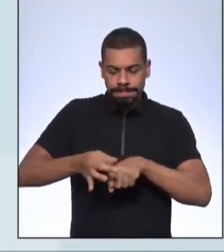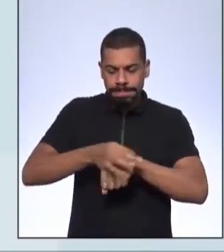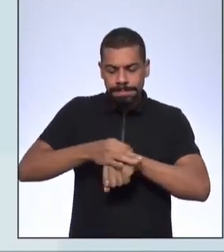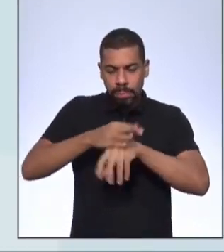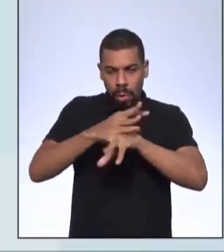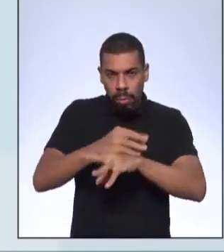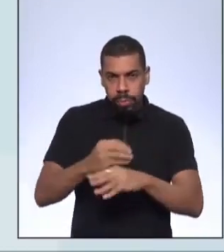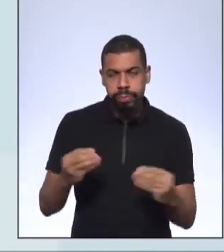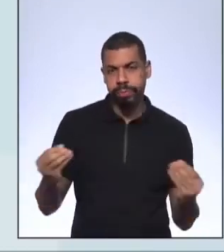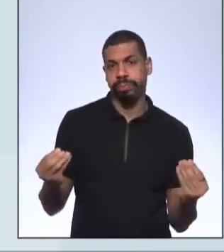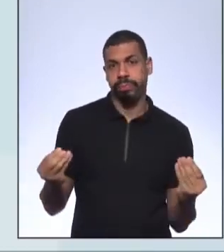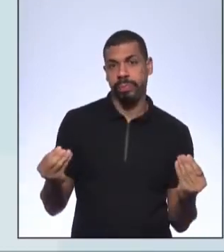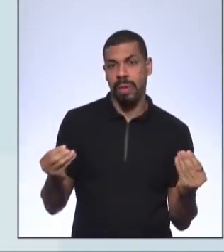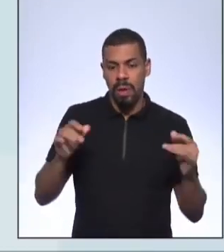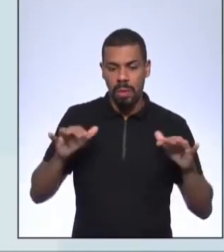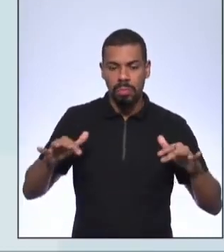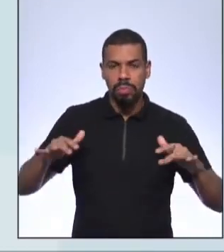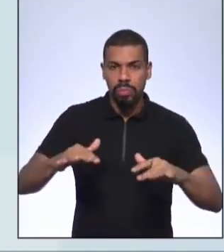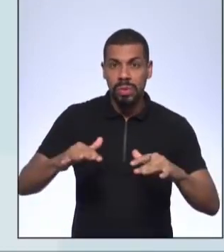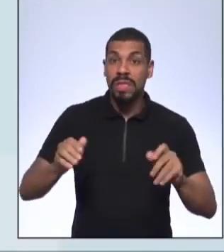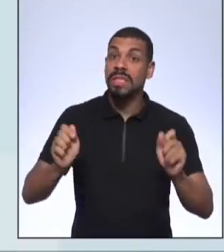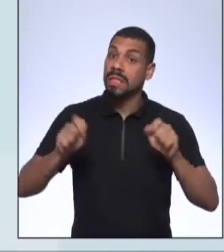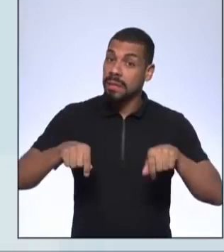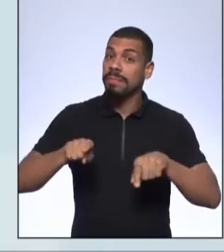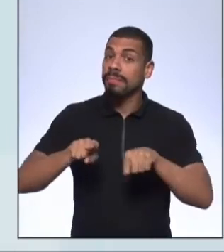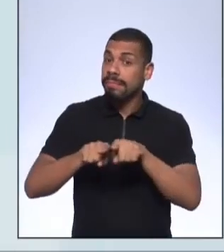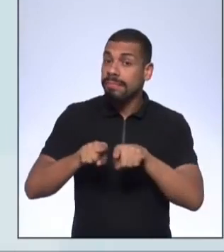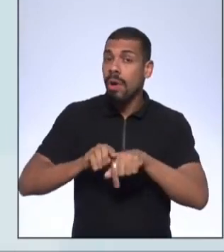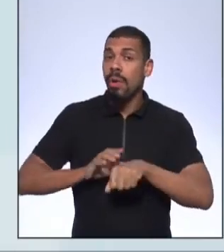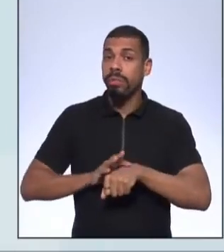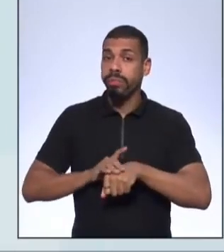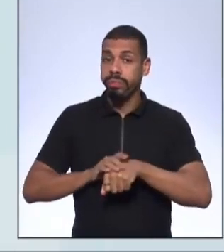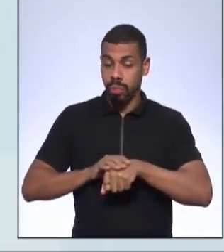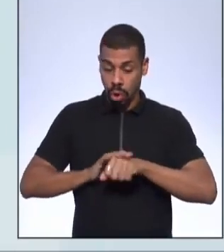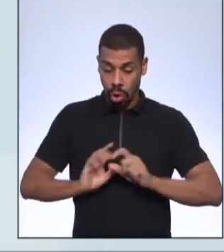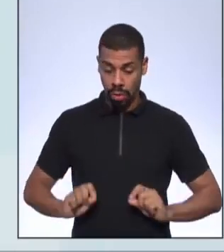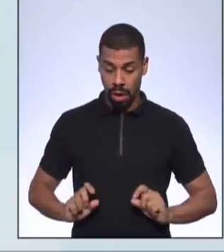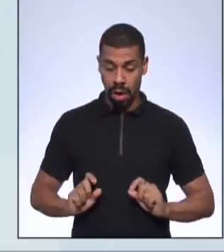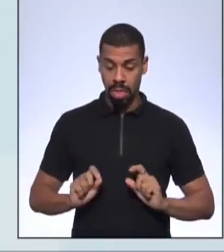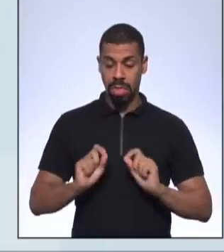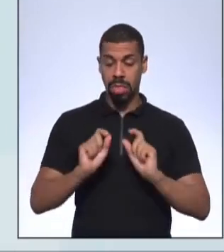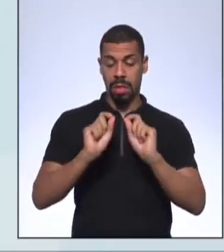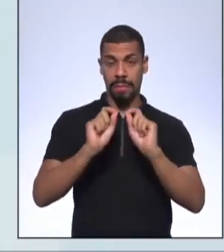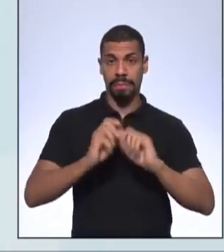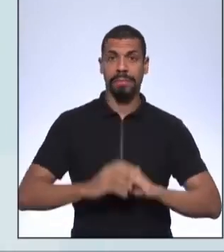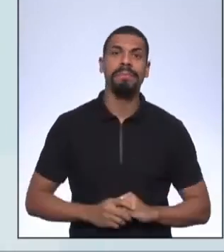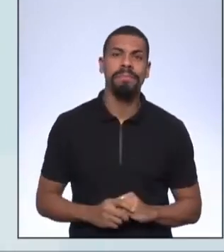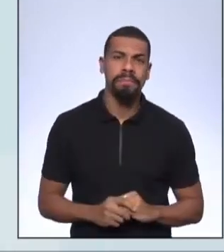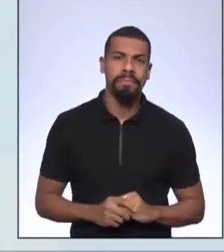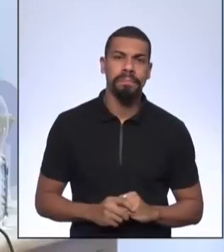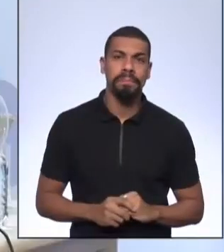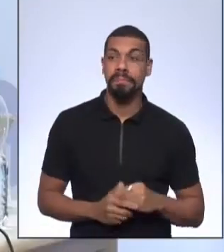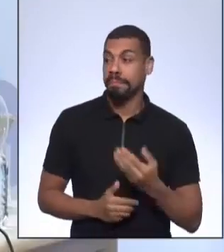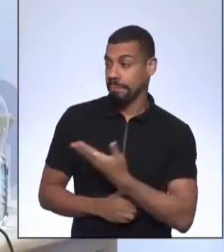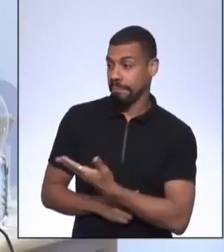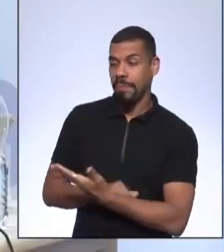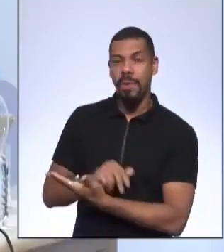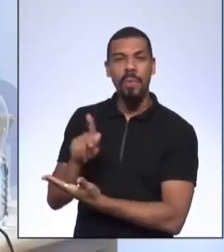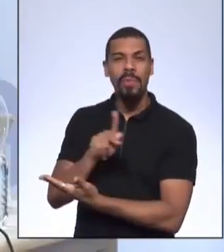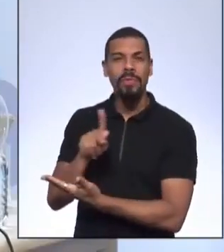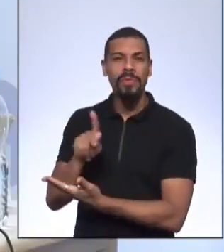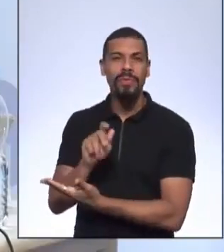mitoses descontroladas, os cânceres. Então, vamos lá com a professora Aline hoje. Olá,